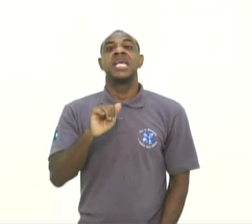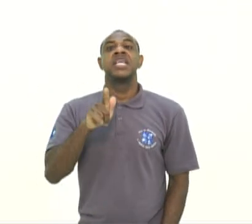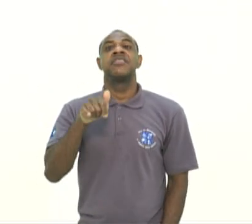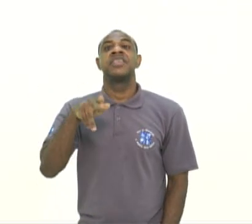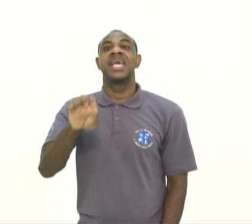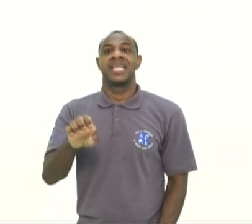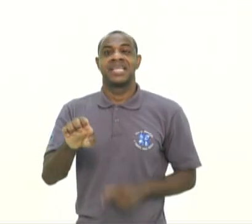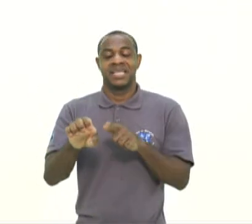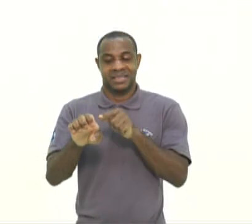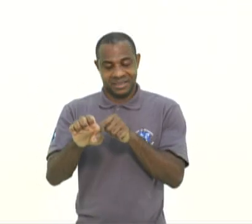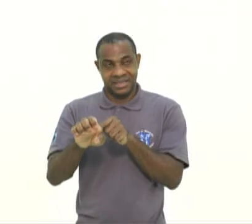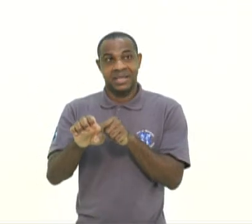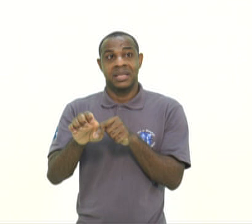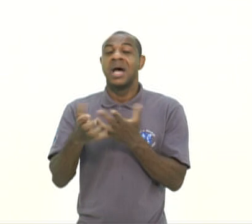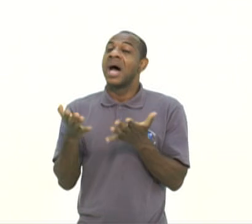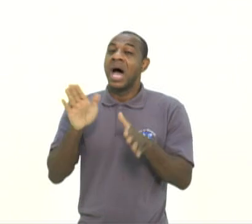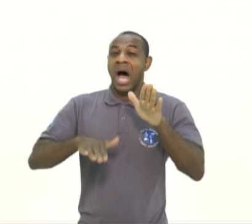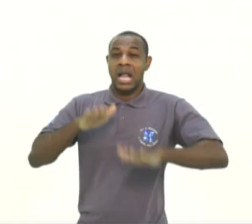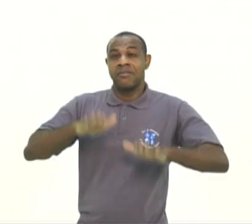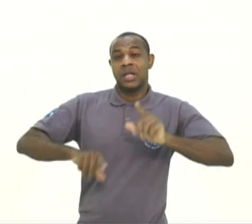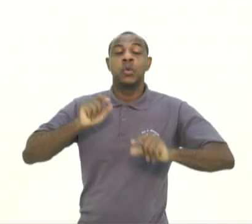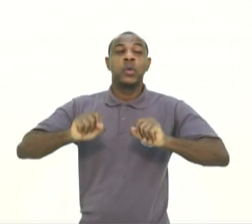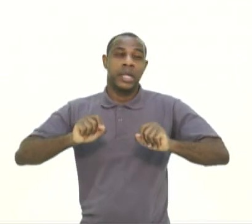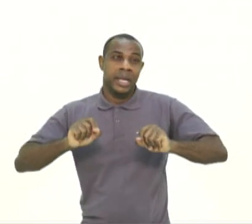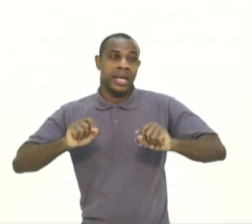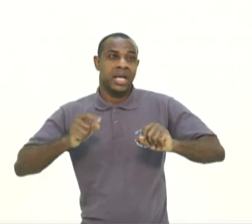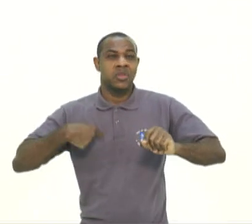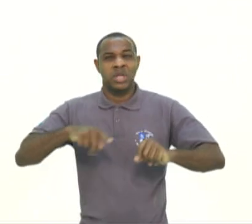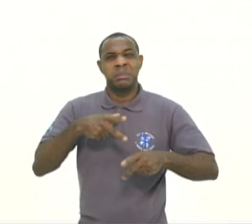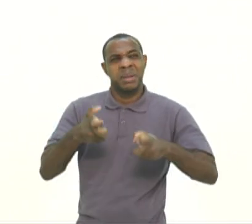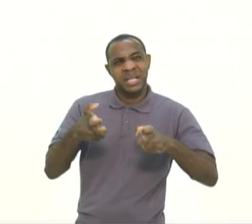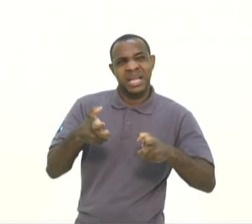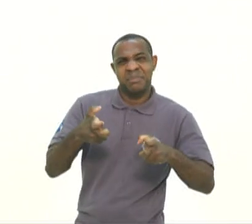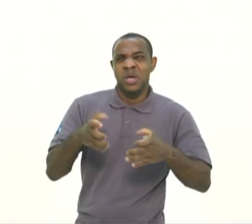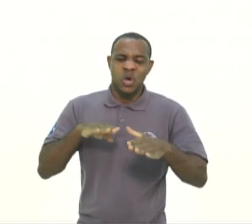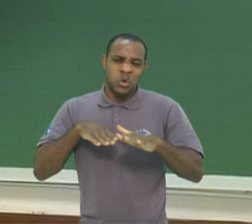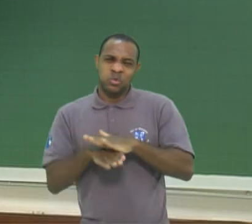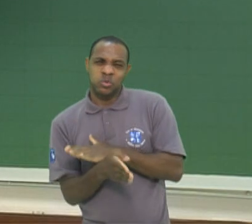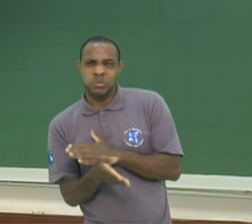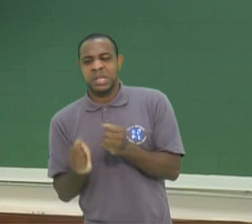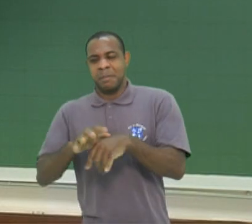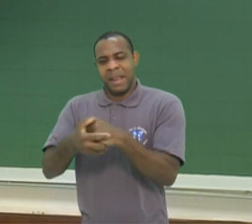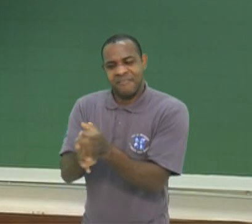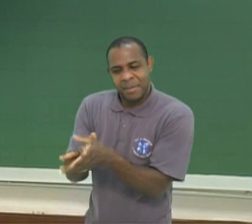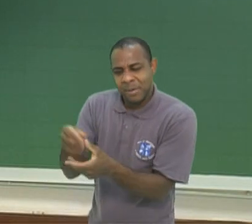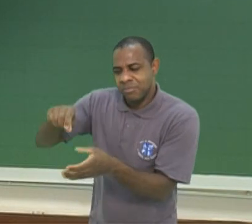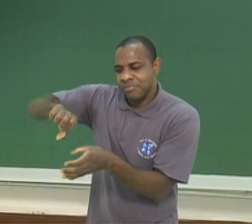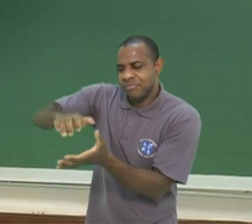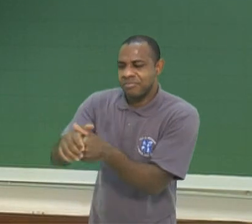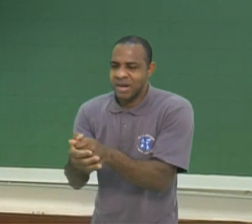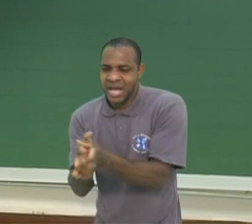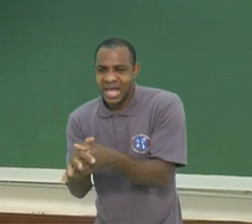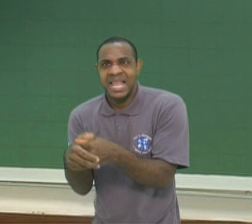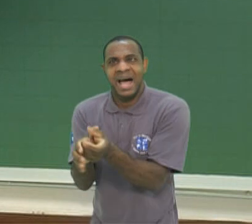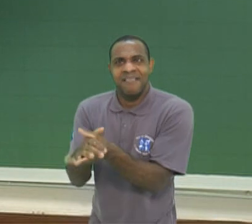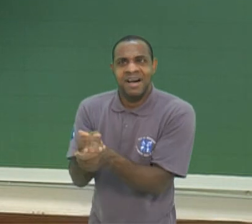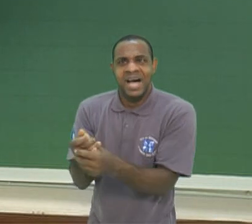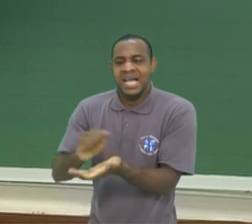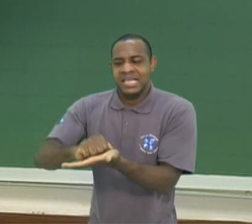seja, muitas vezes a gente percebe que aquele costume de lavar as mãos